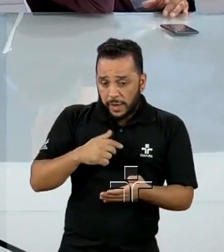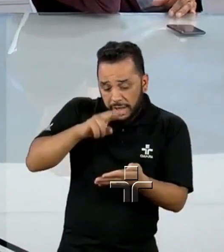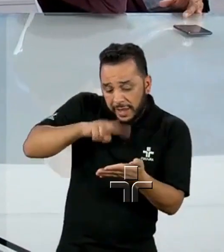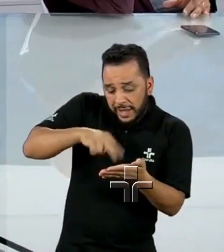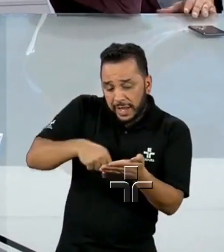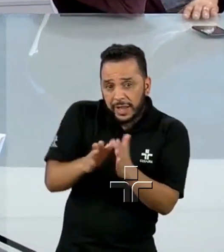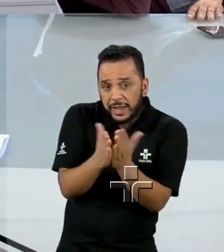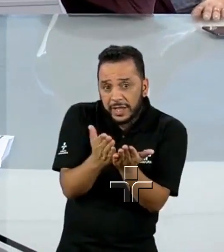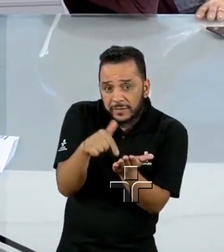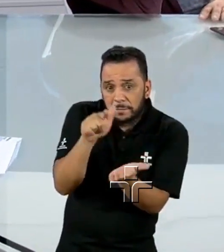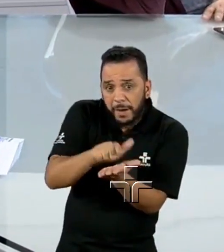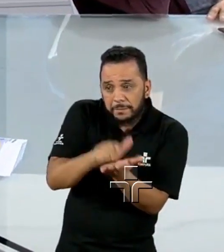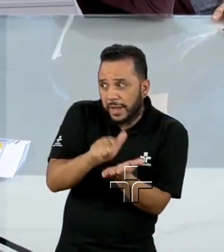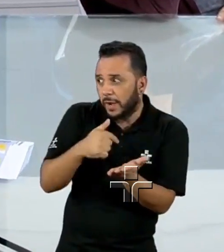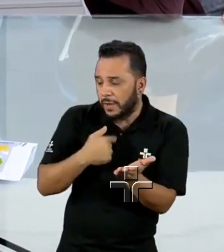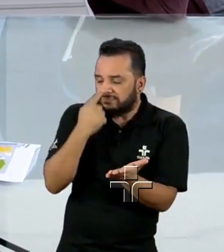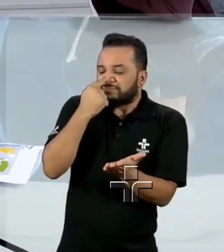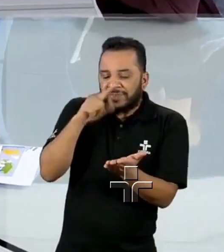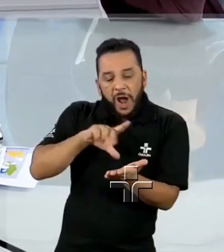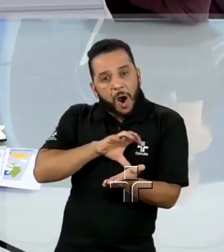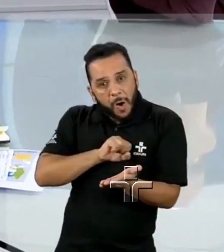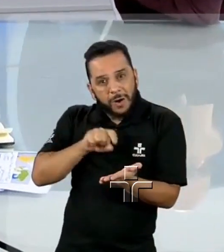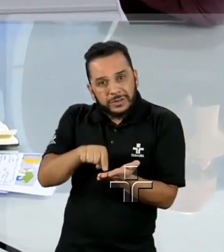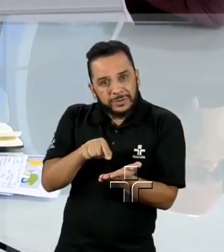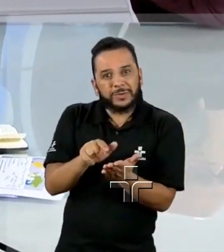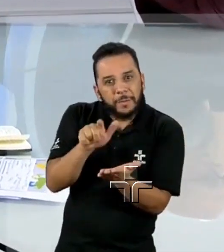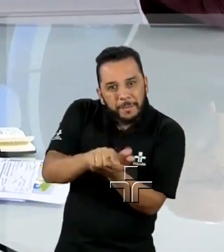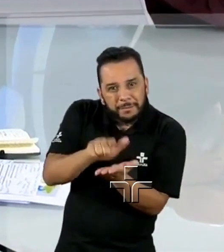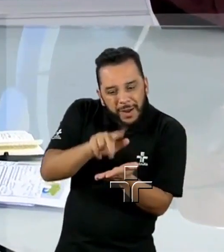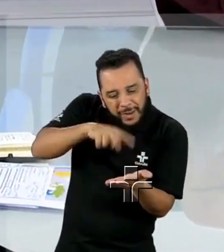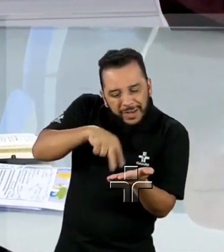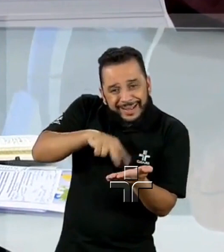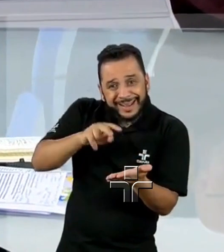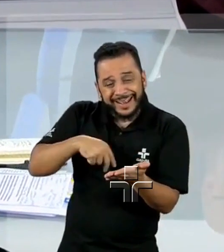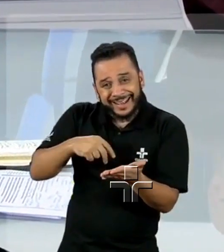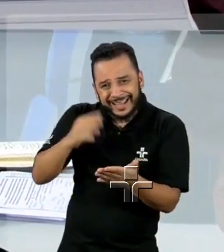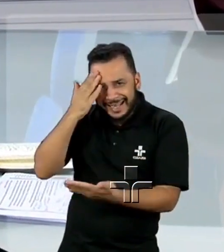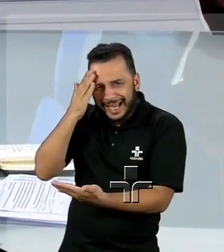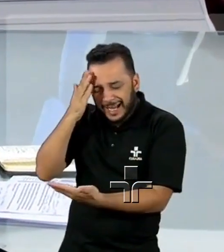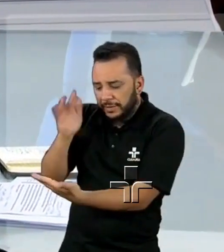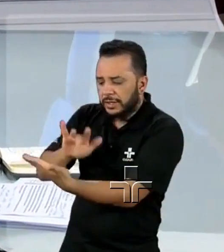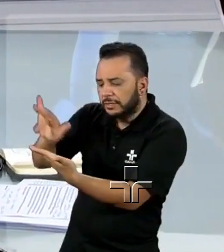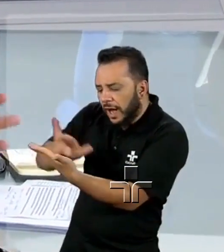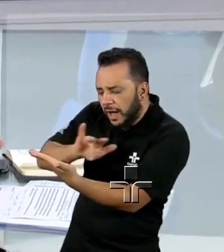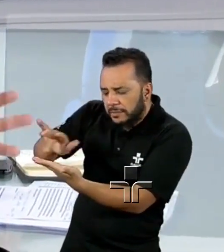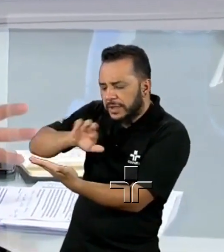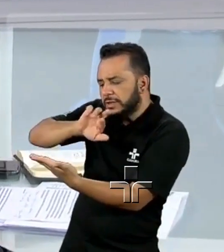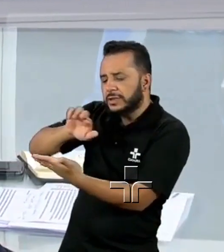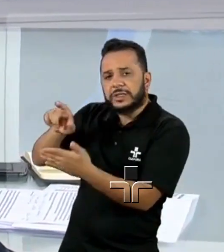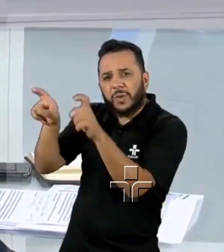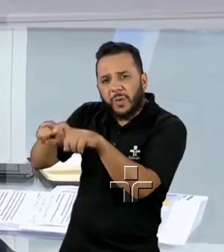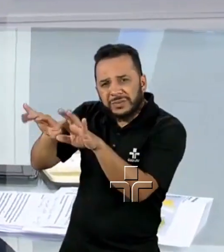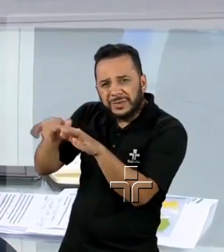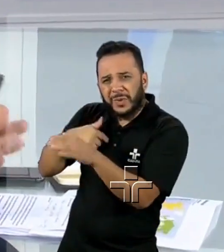livro tradicional. Eu tenho uma certa dificuldade de ler o livro através